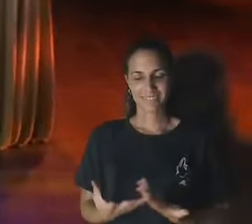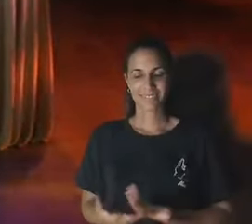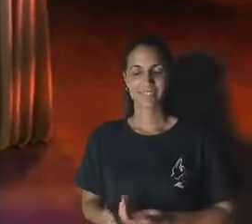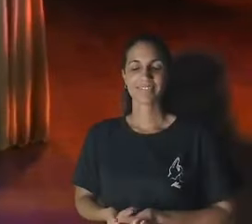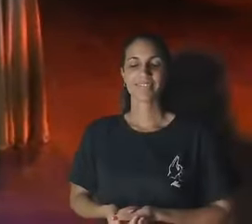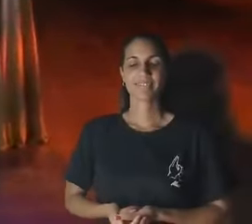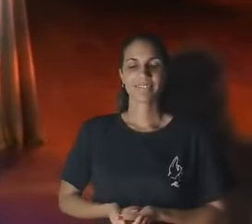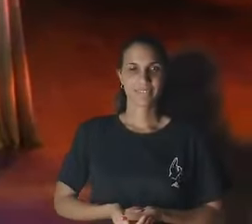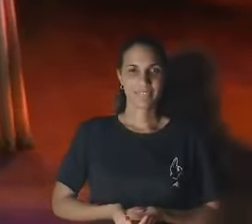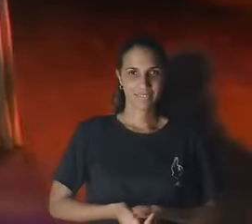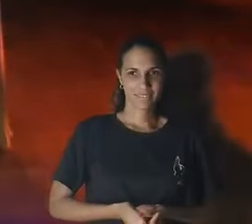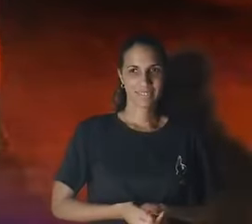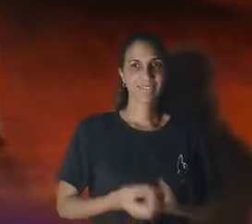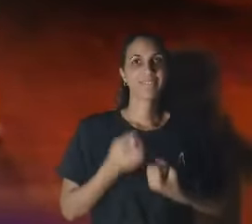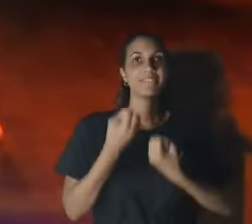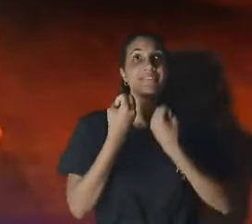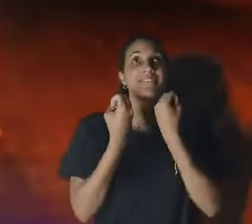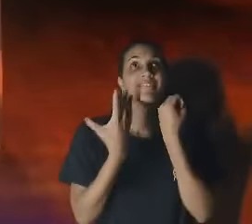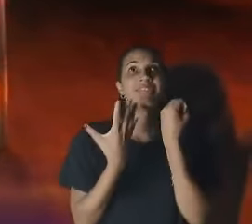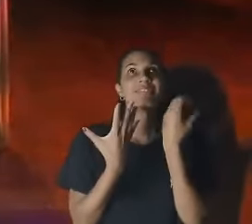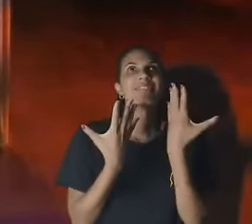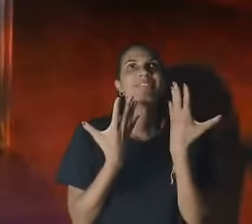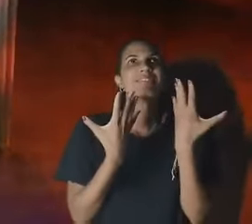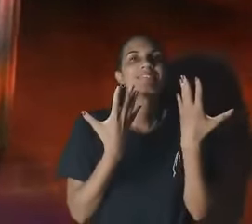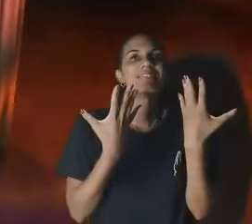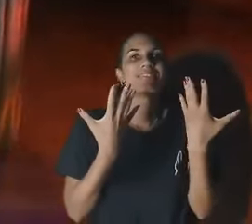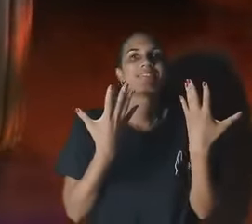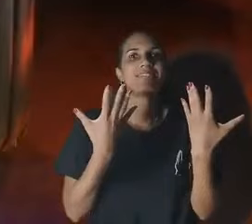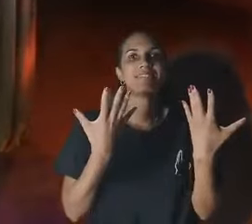bendito, seja